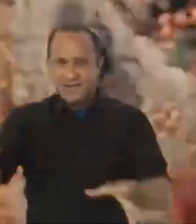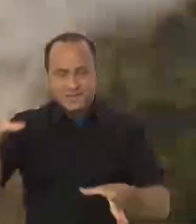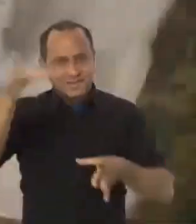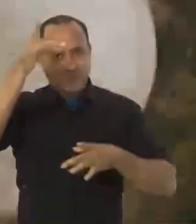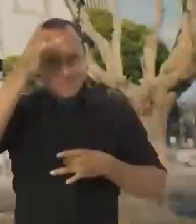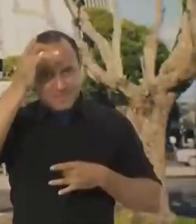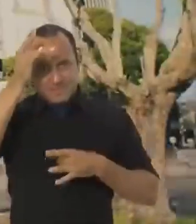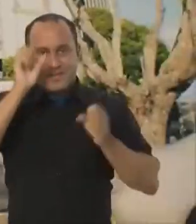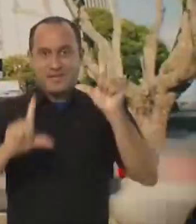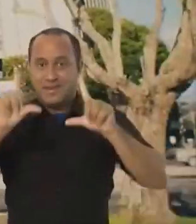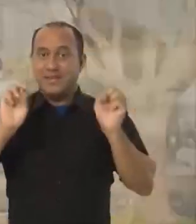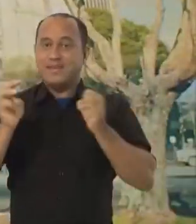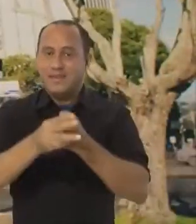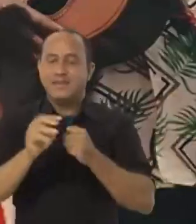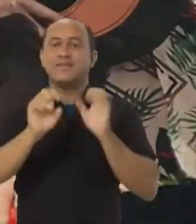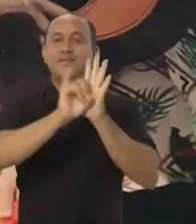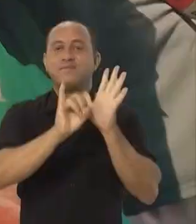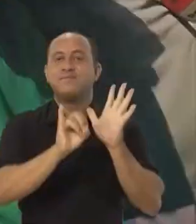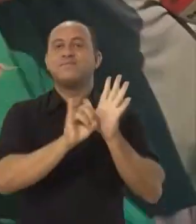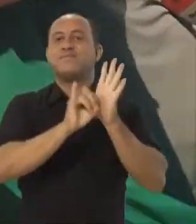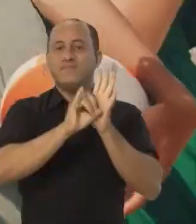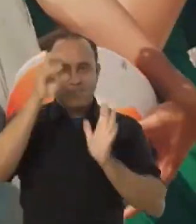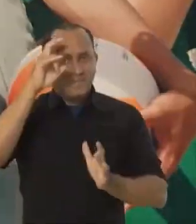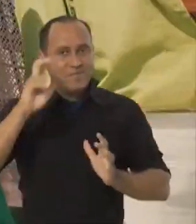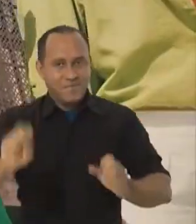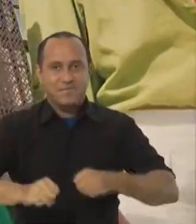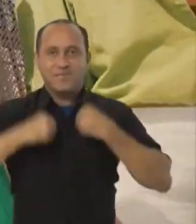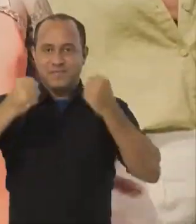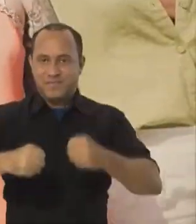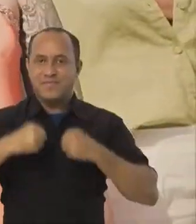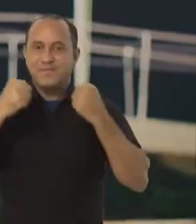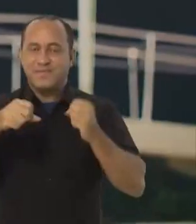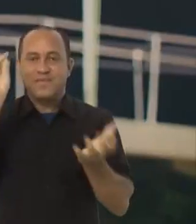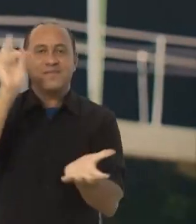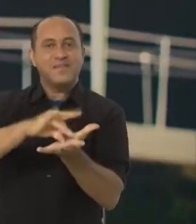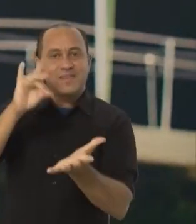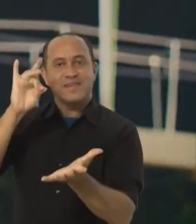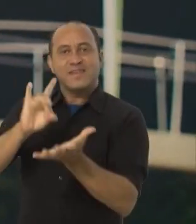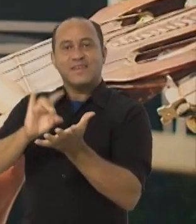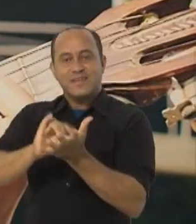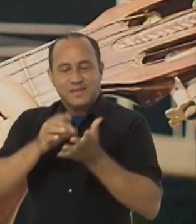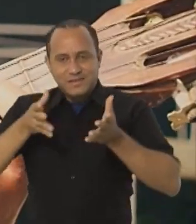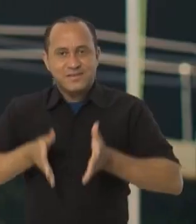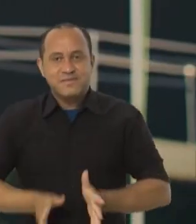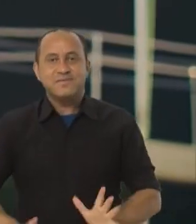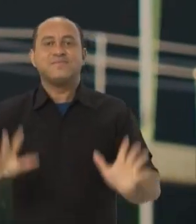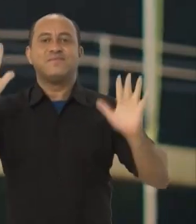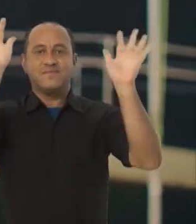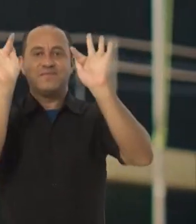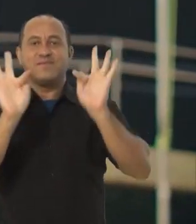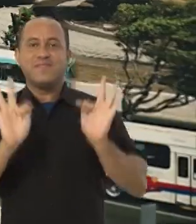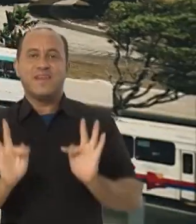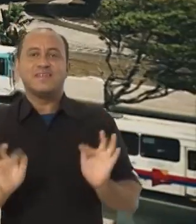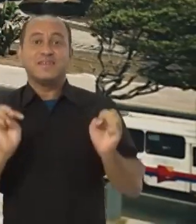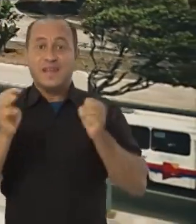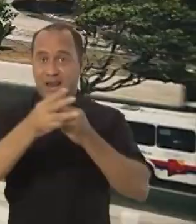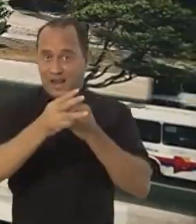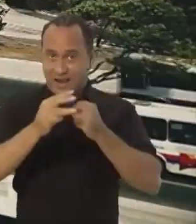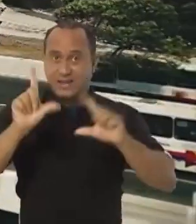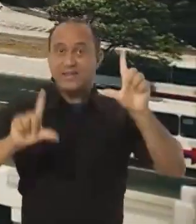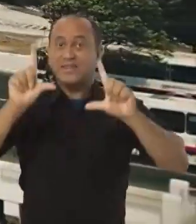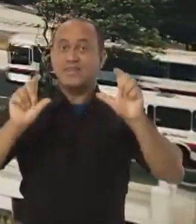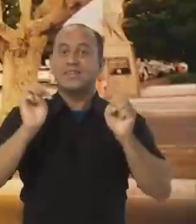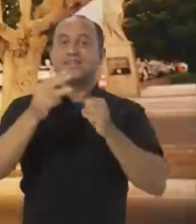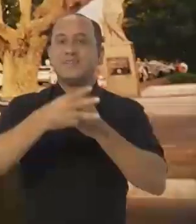nossa inspiração. A Lese defende nossa identidade. A força da gente é a nossa verdade. Nossa raiz, nossa felicidade. A Lese,